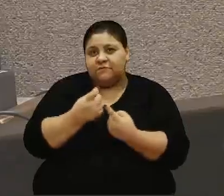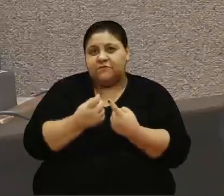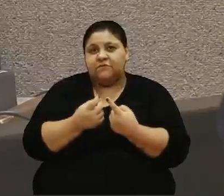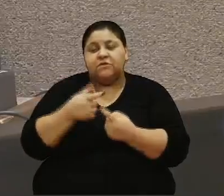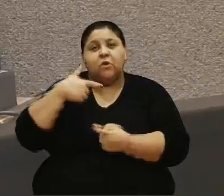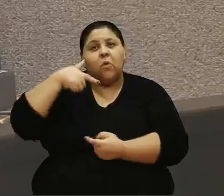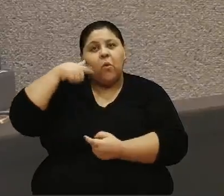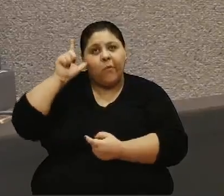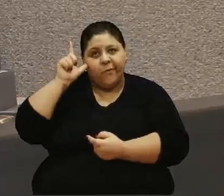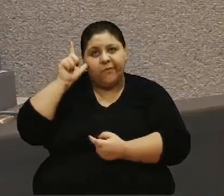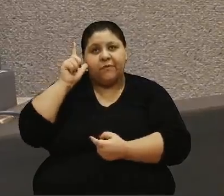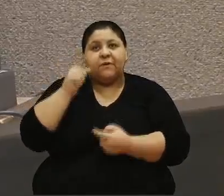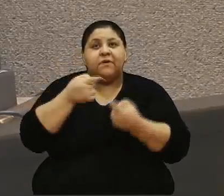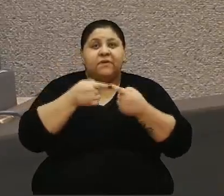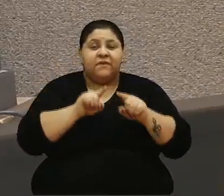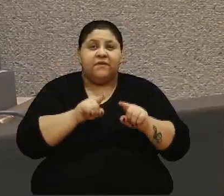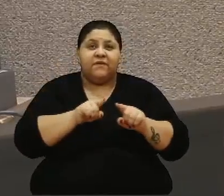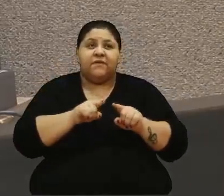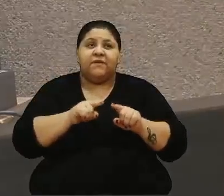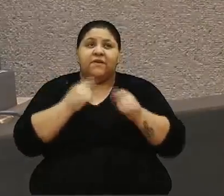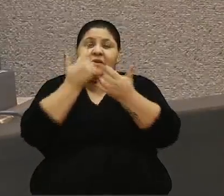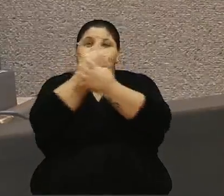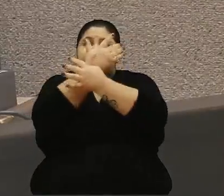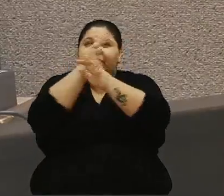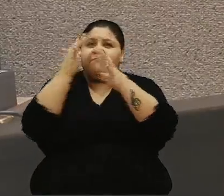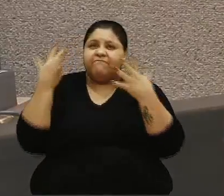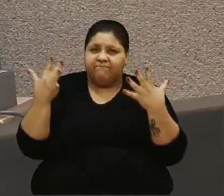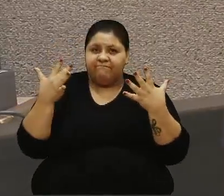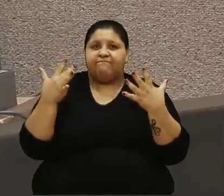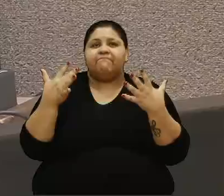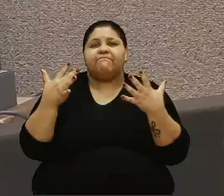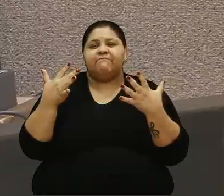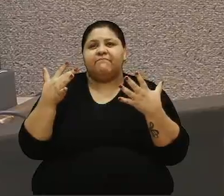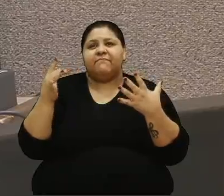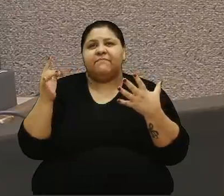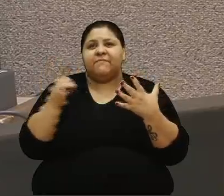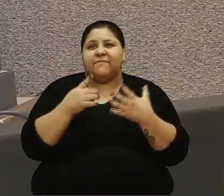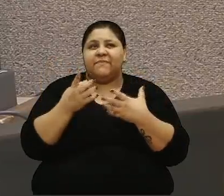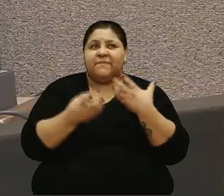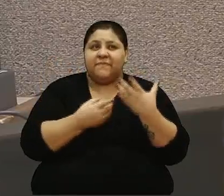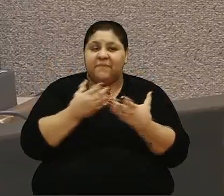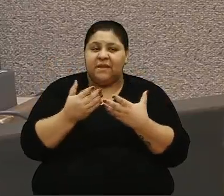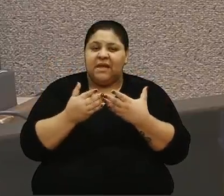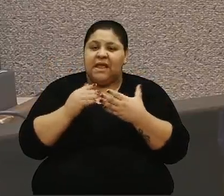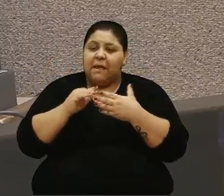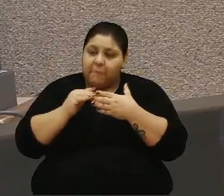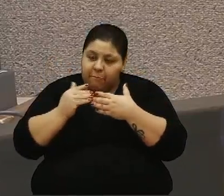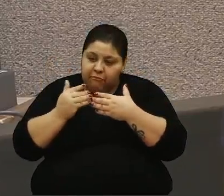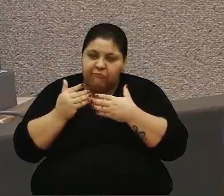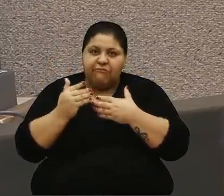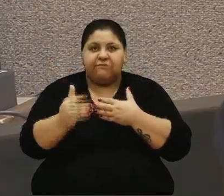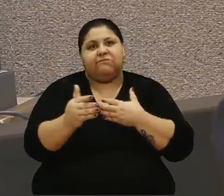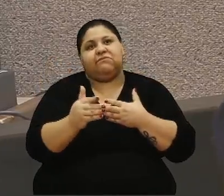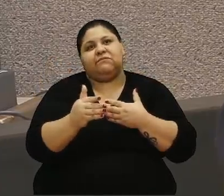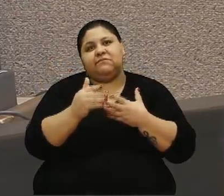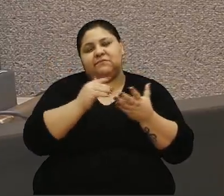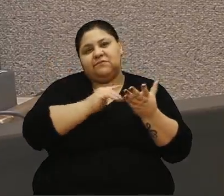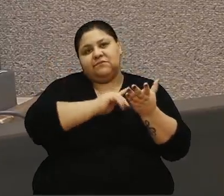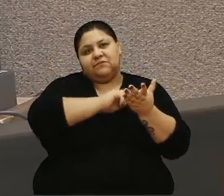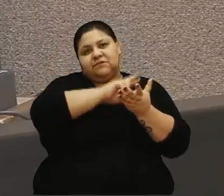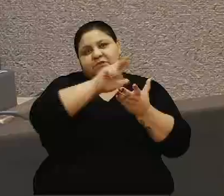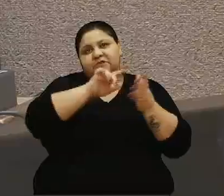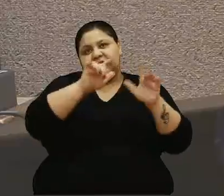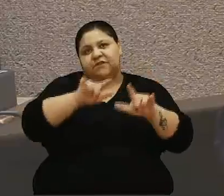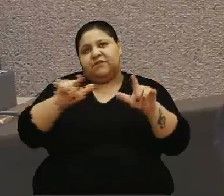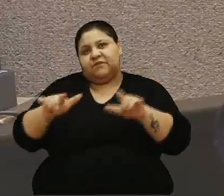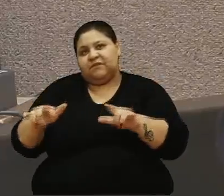de ontem, mas a questão do meio ambiente, ela perpassa, né, por vários